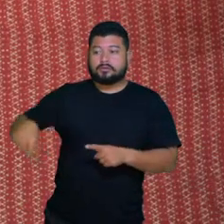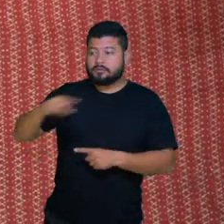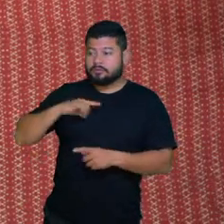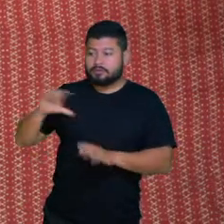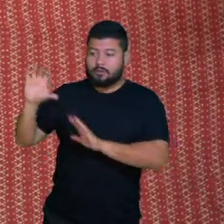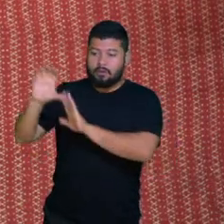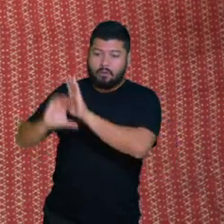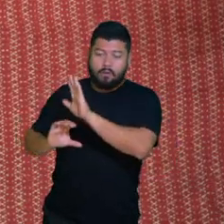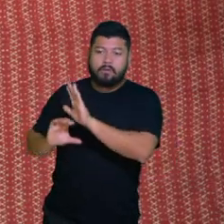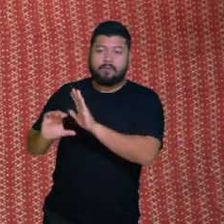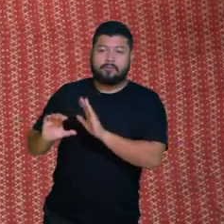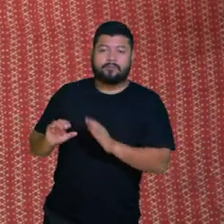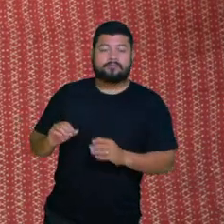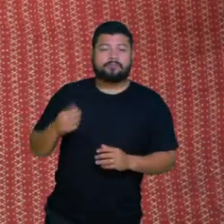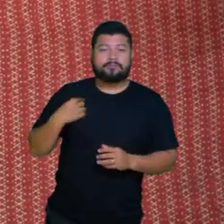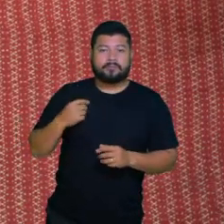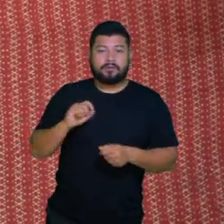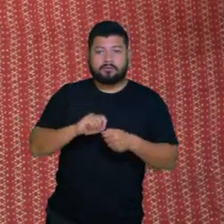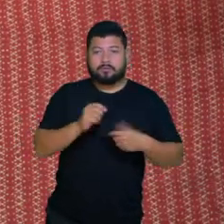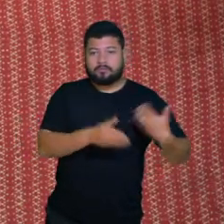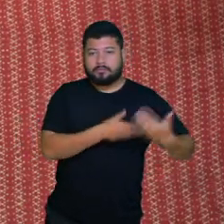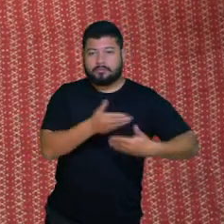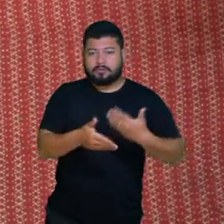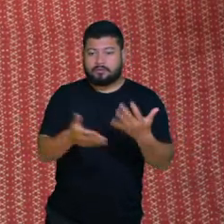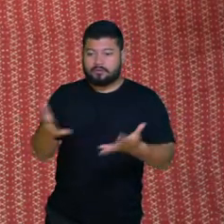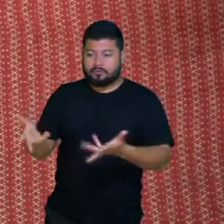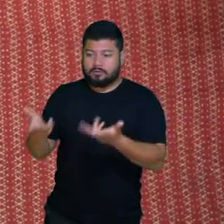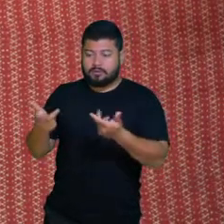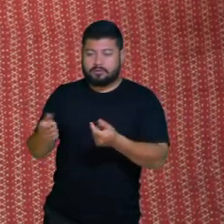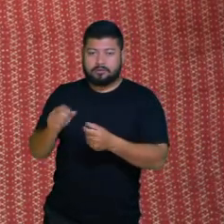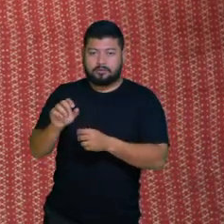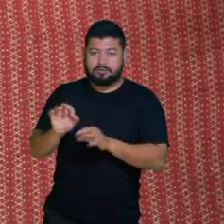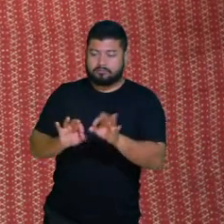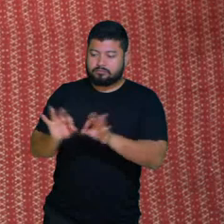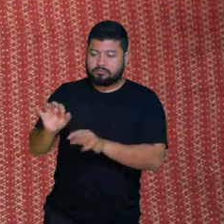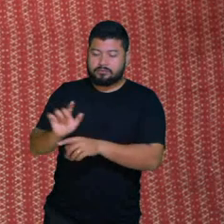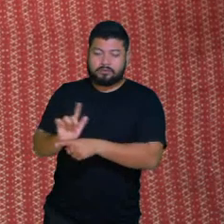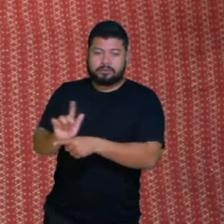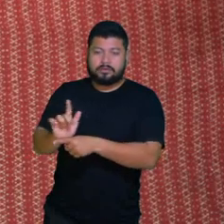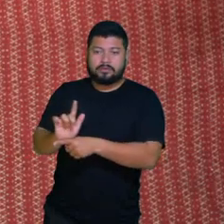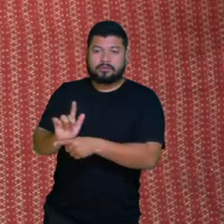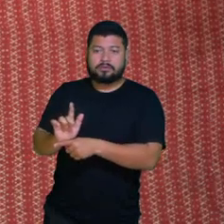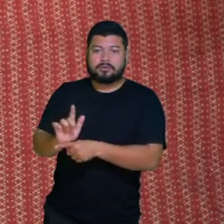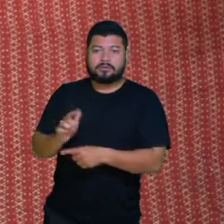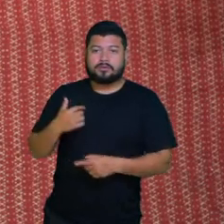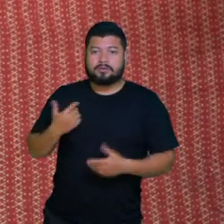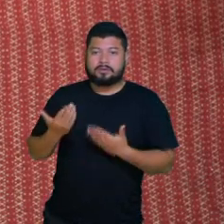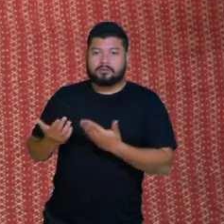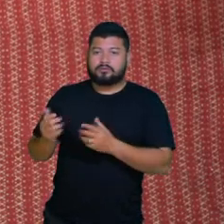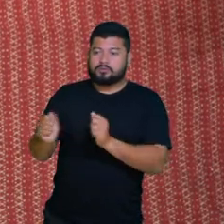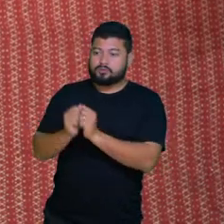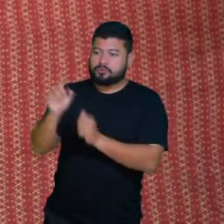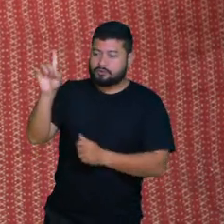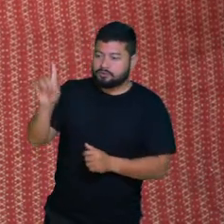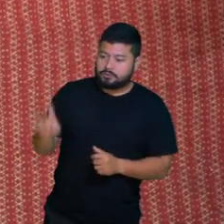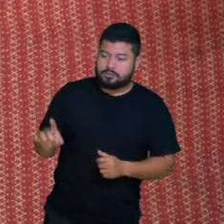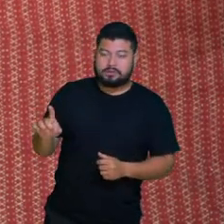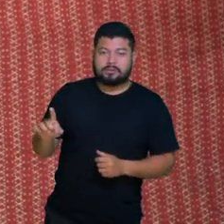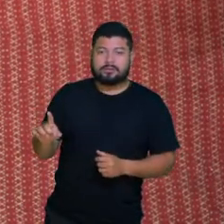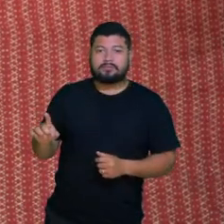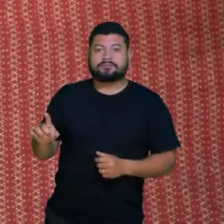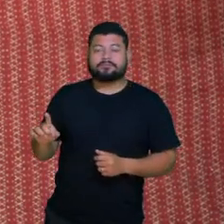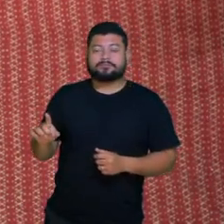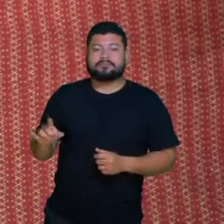estamos passando ainda pelo um processo de qualificação da gestão né que os nossos diretores né estão passando